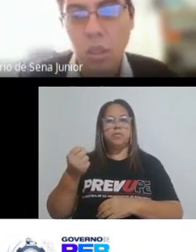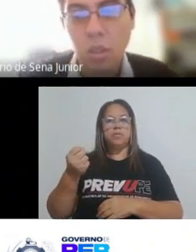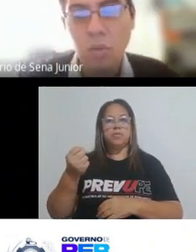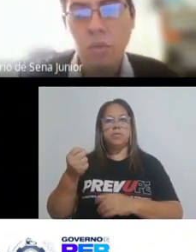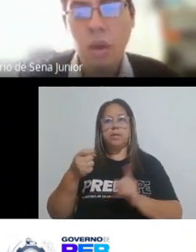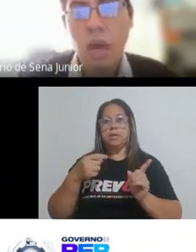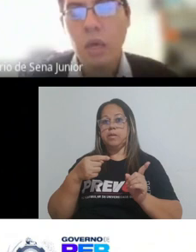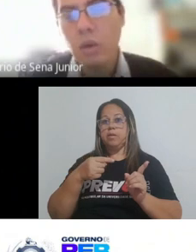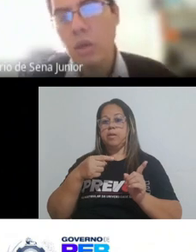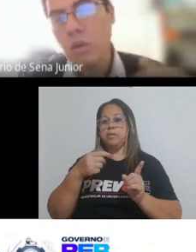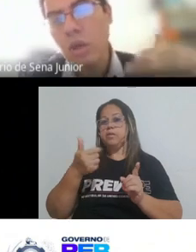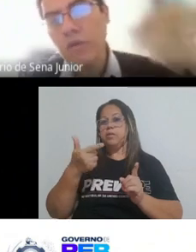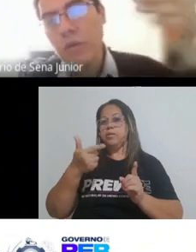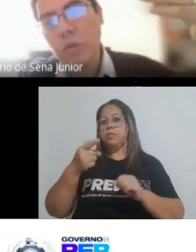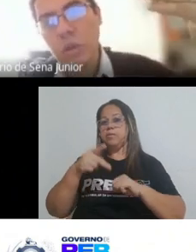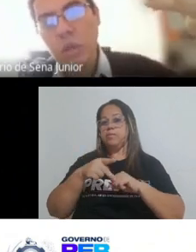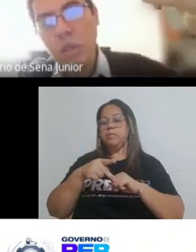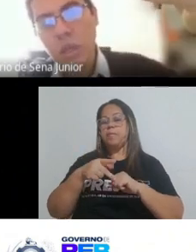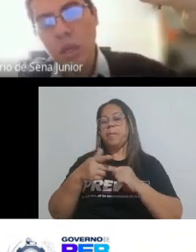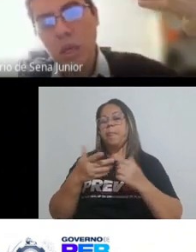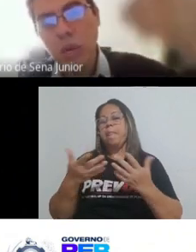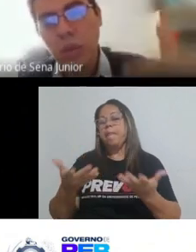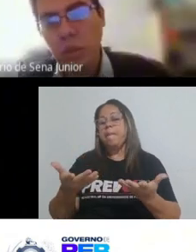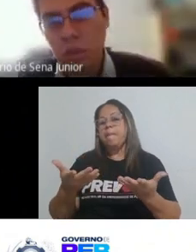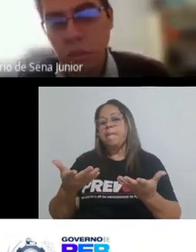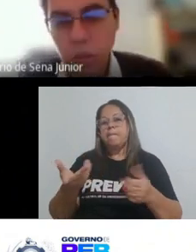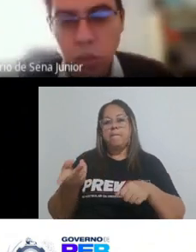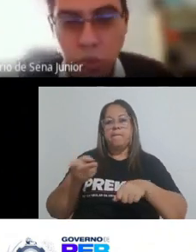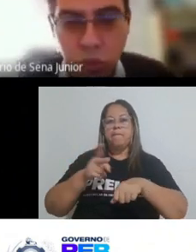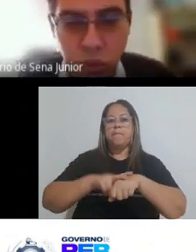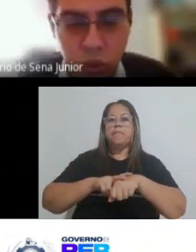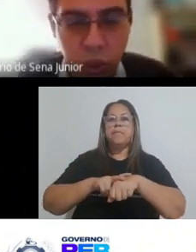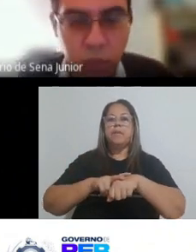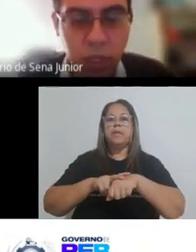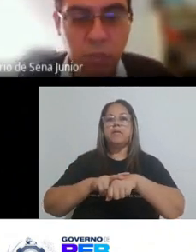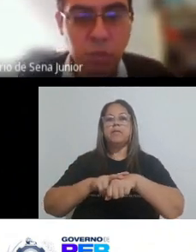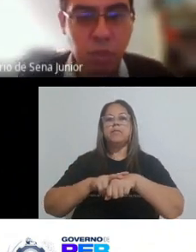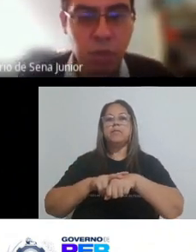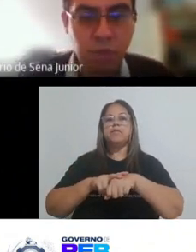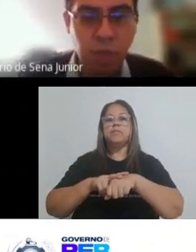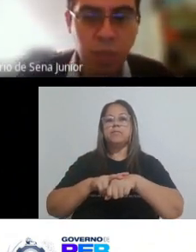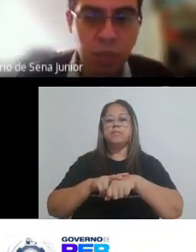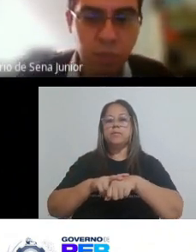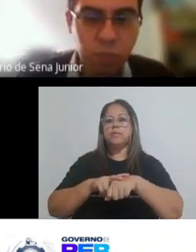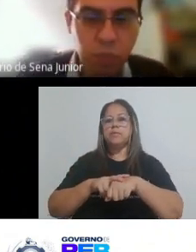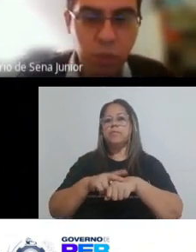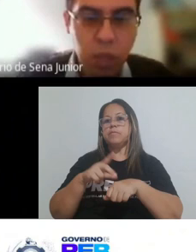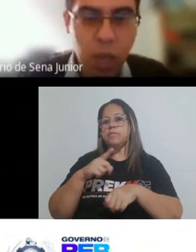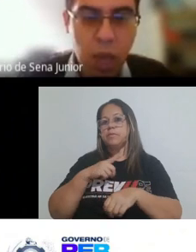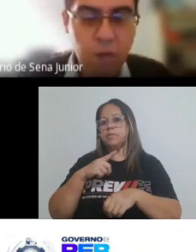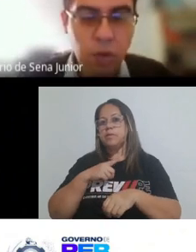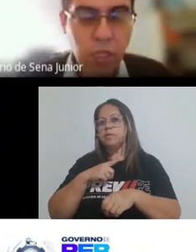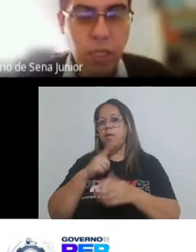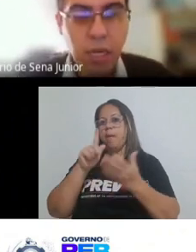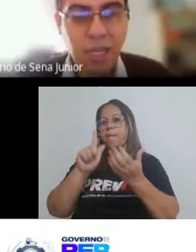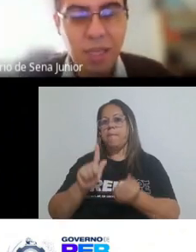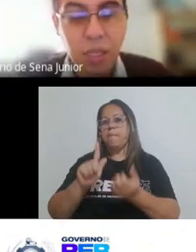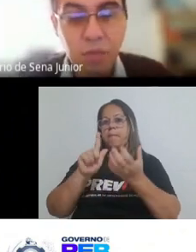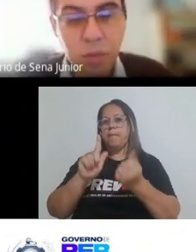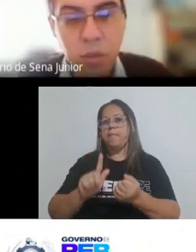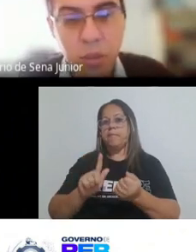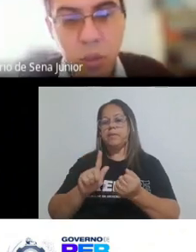Então, em virtude de que ambas estão sujeitas à mesma gravidade, a velocidade